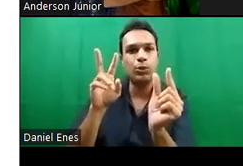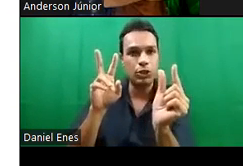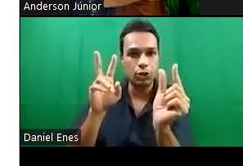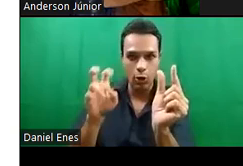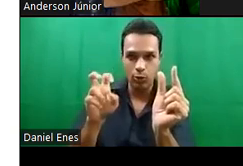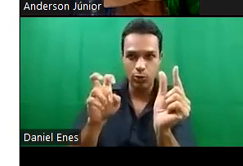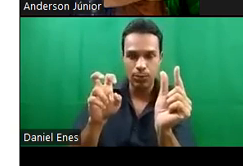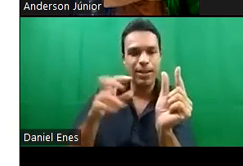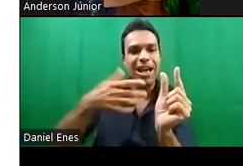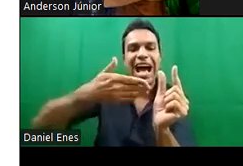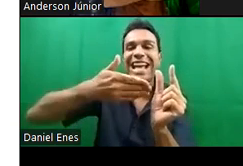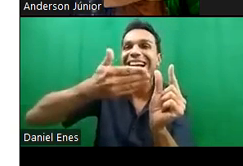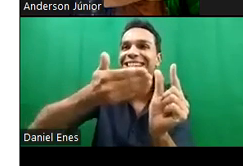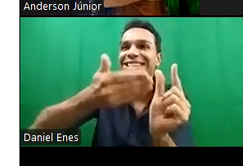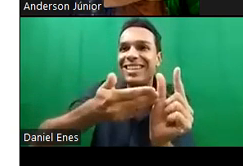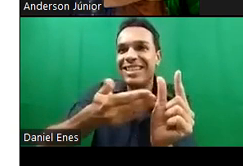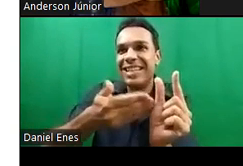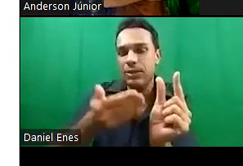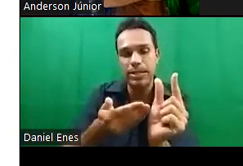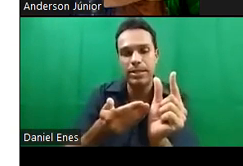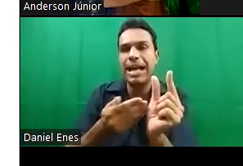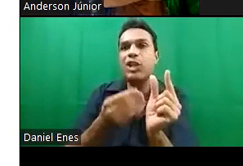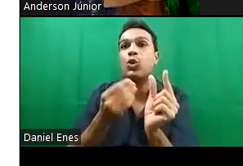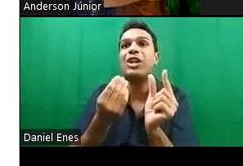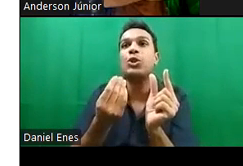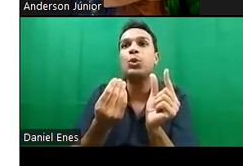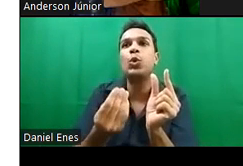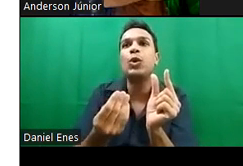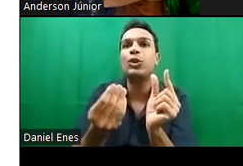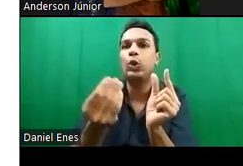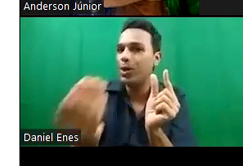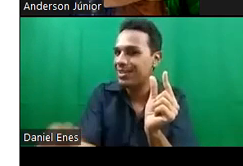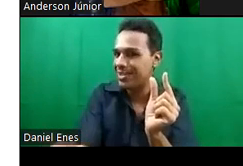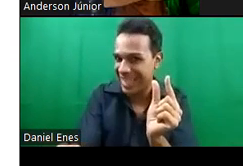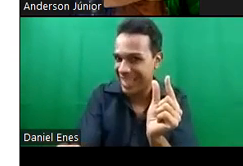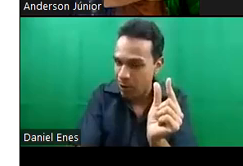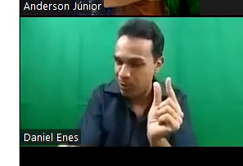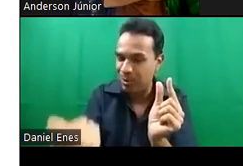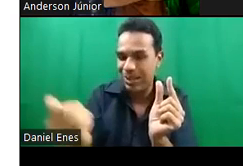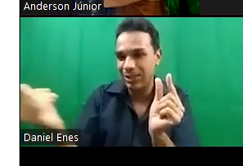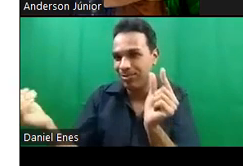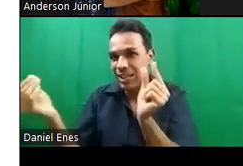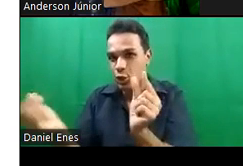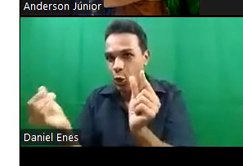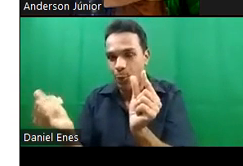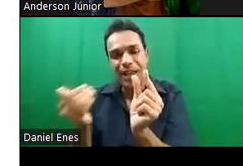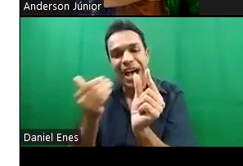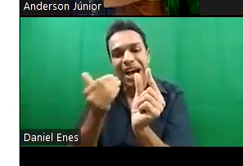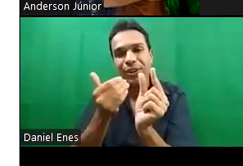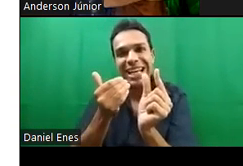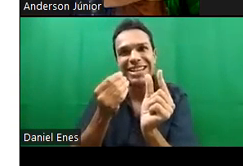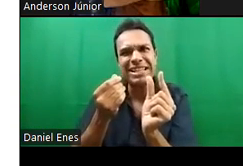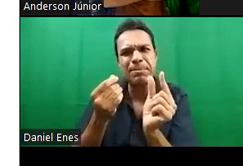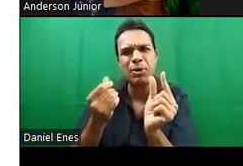estrutura dos sons, aí acrescenta-se a língua de sinais com a estrutura do sinal, porque não tem som.